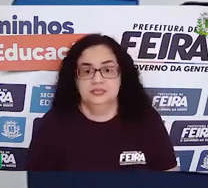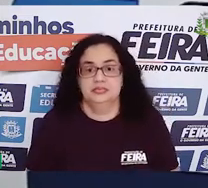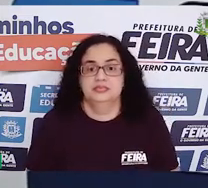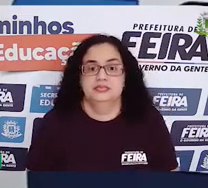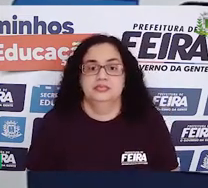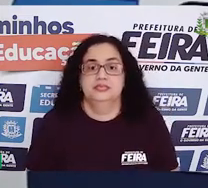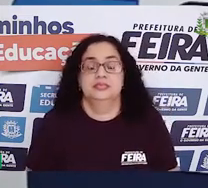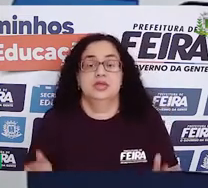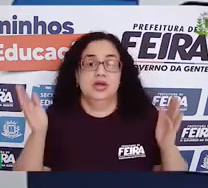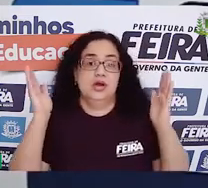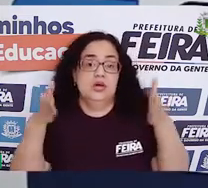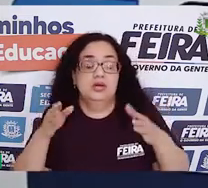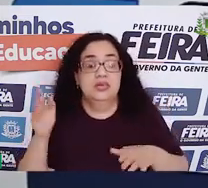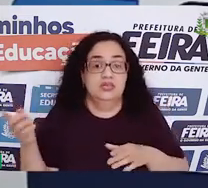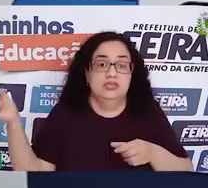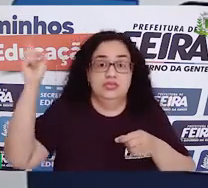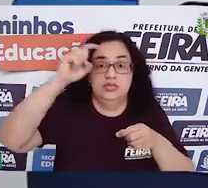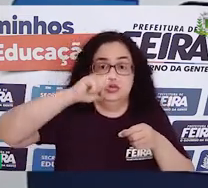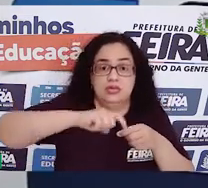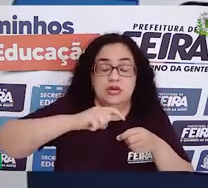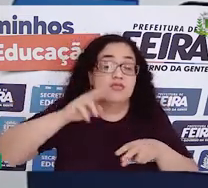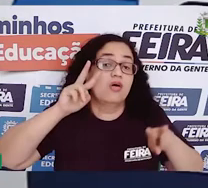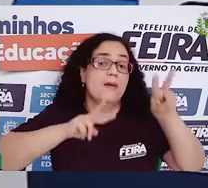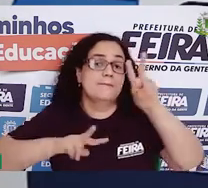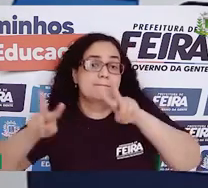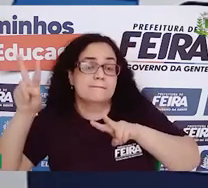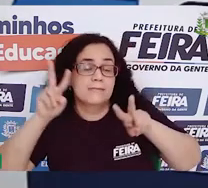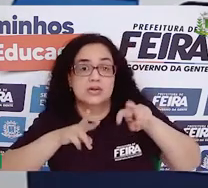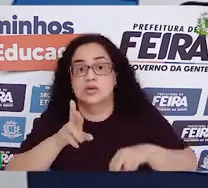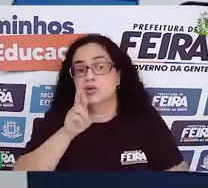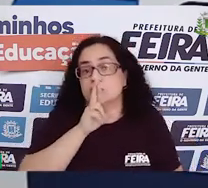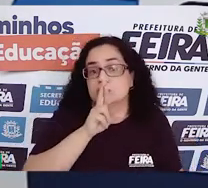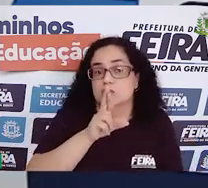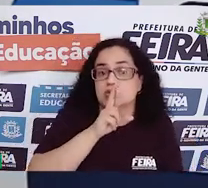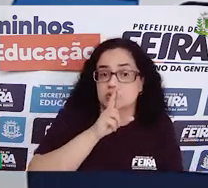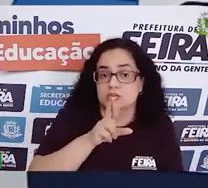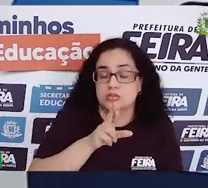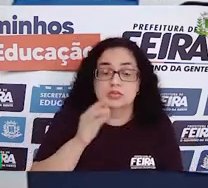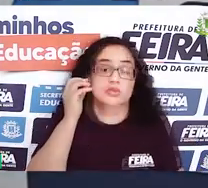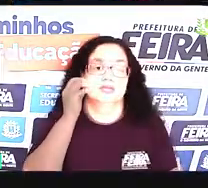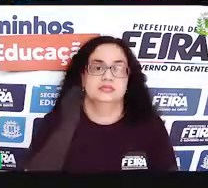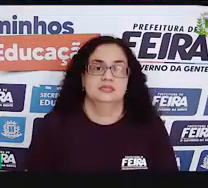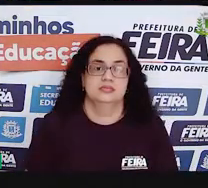E agora a gente volta para observar os resultados, né, desse experimento.